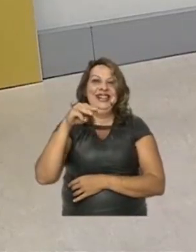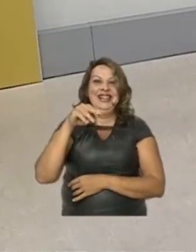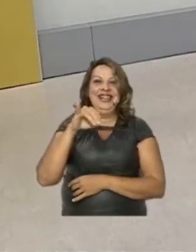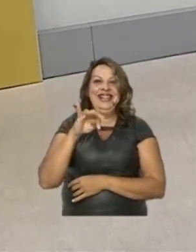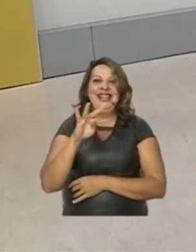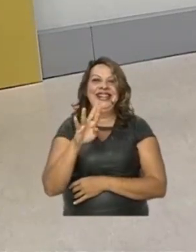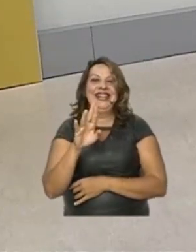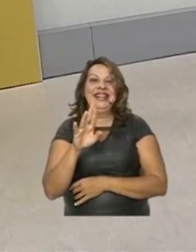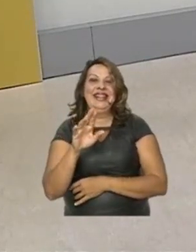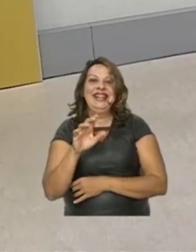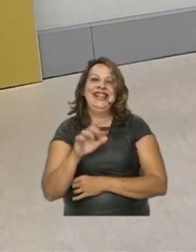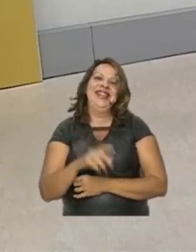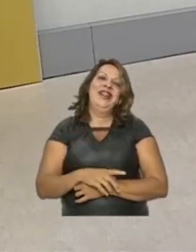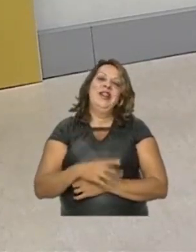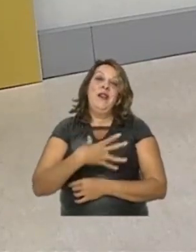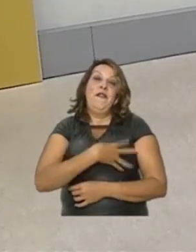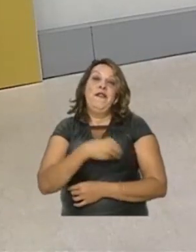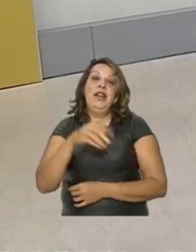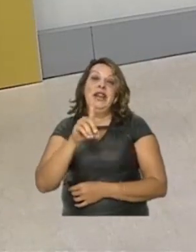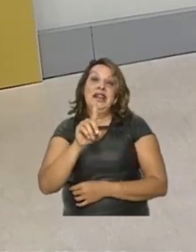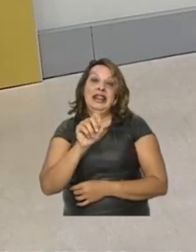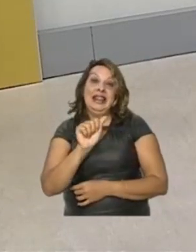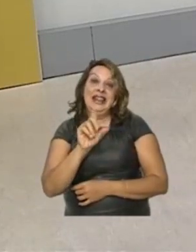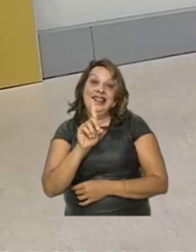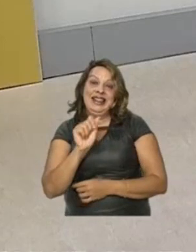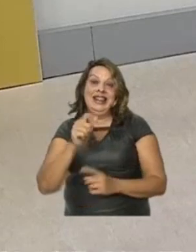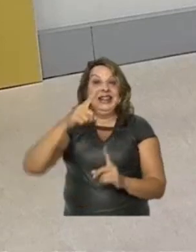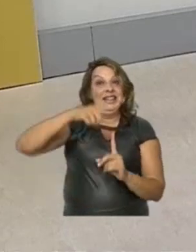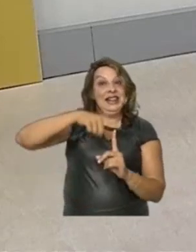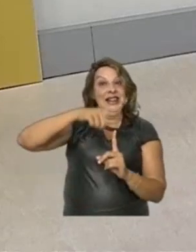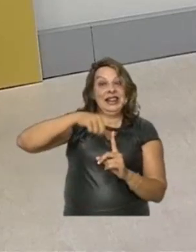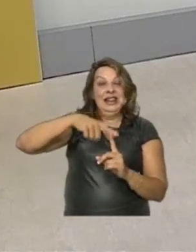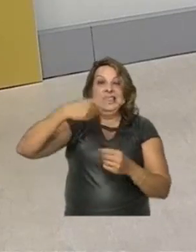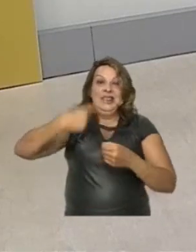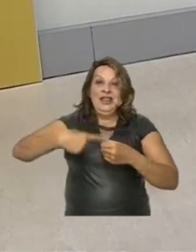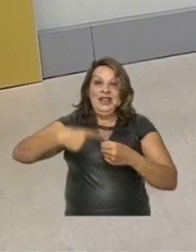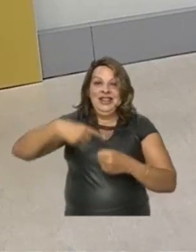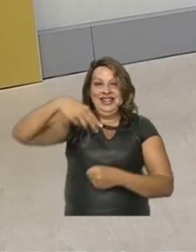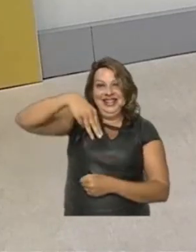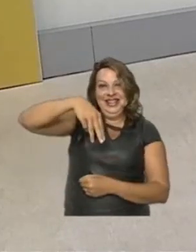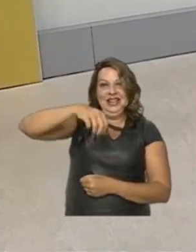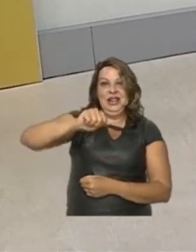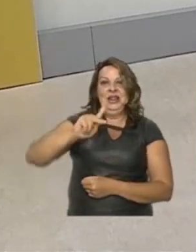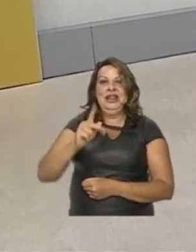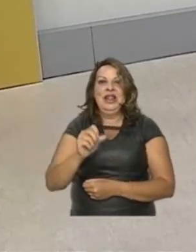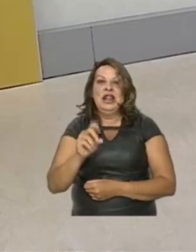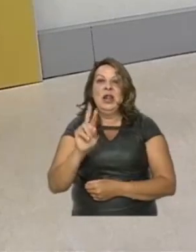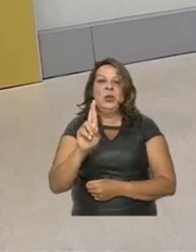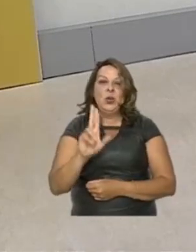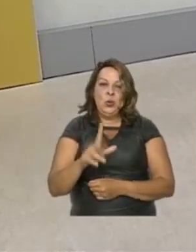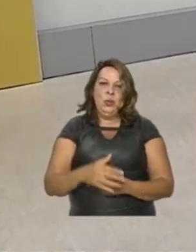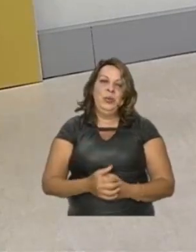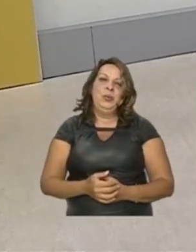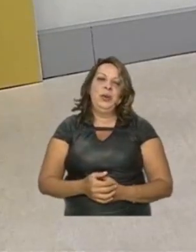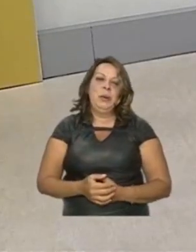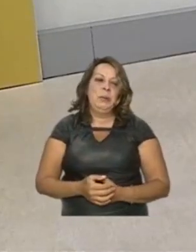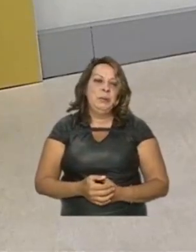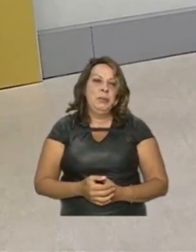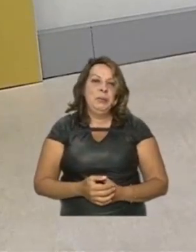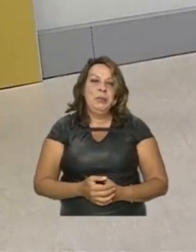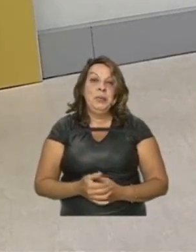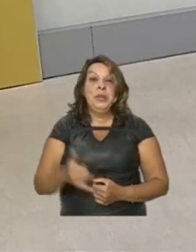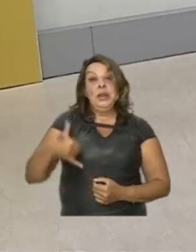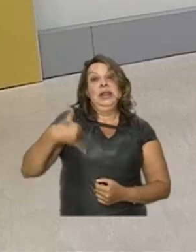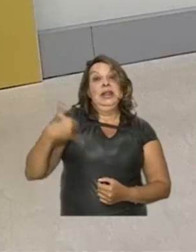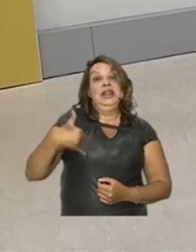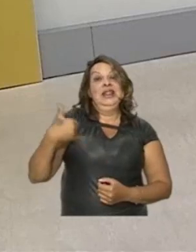de Dadá? Não, filha de Dadá. Dadá do táxi lá na cidade de Malhador. Hoje olha também, sabe aí. Quem é aniversário, Jaque? Quem? Minha